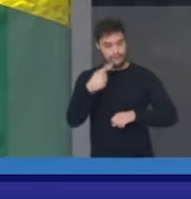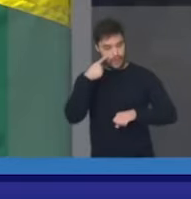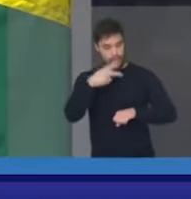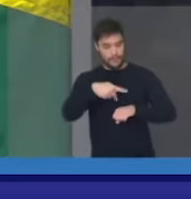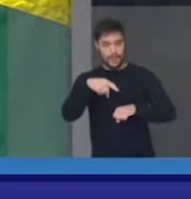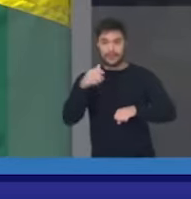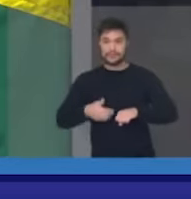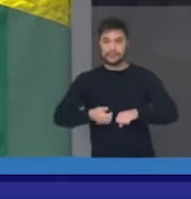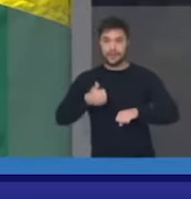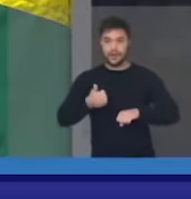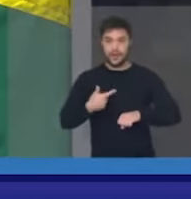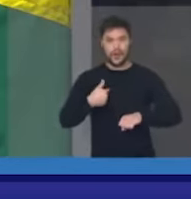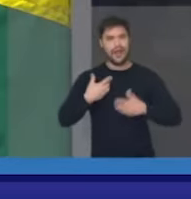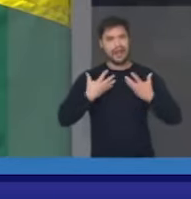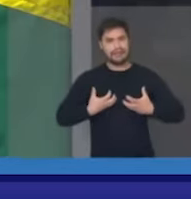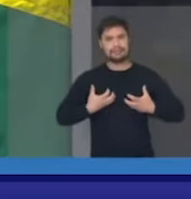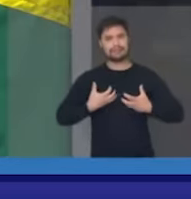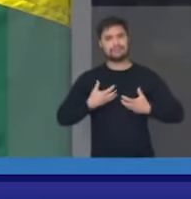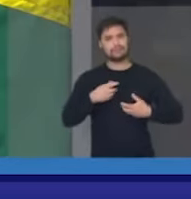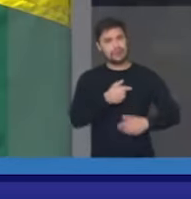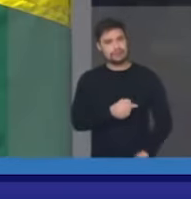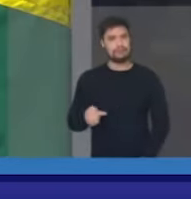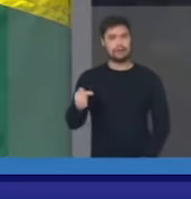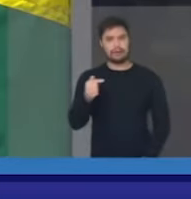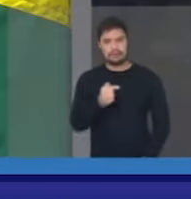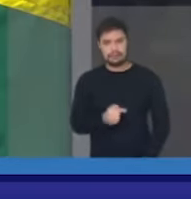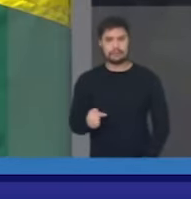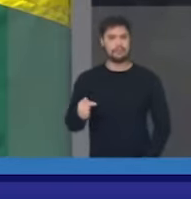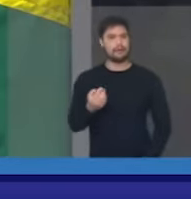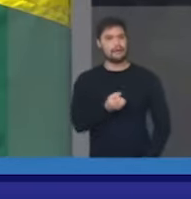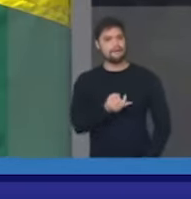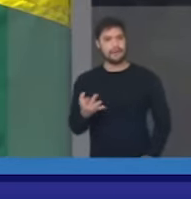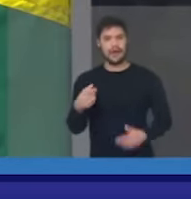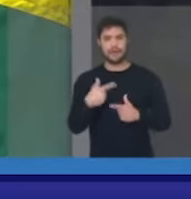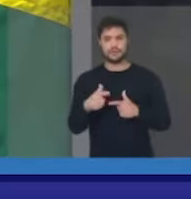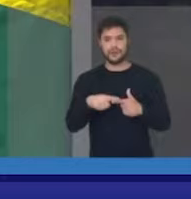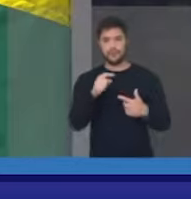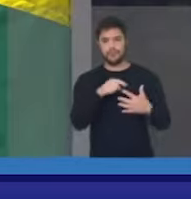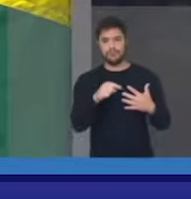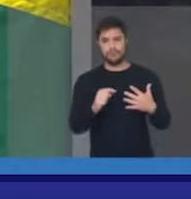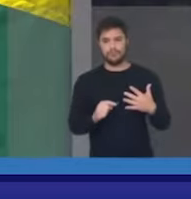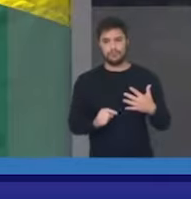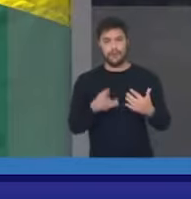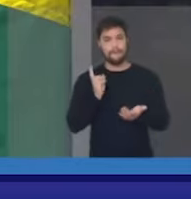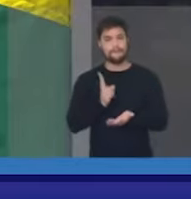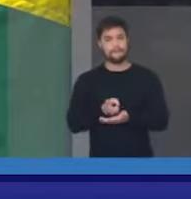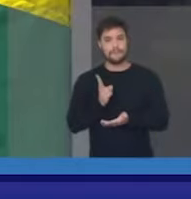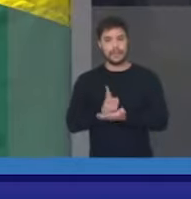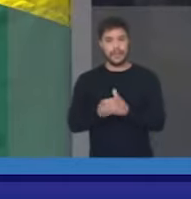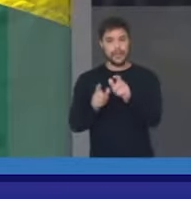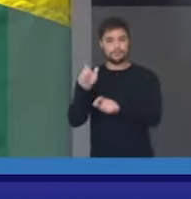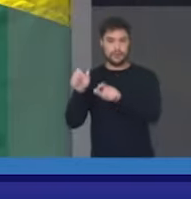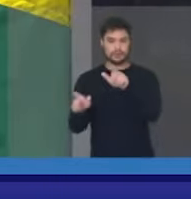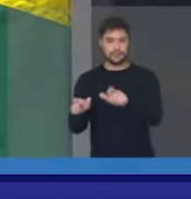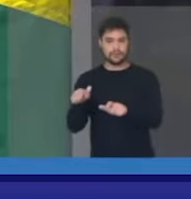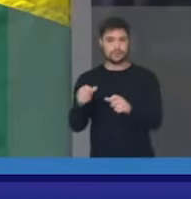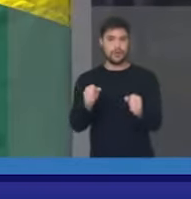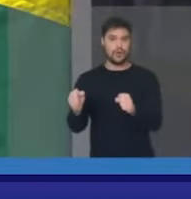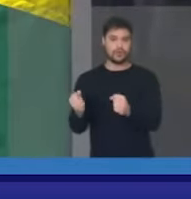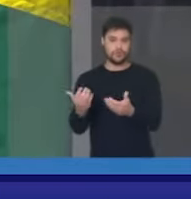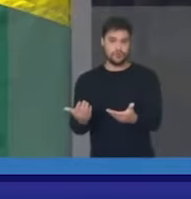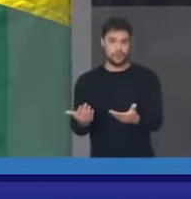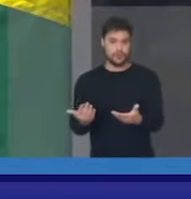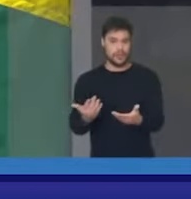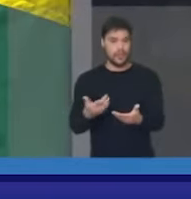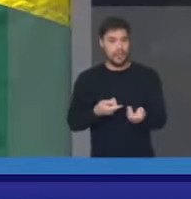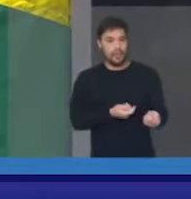cansativo toda semana vir aqui e ter assim erem problemas e quando você vê são as mesmas pessoas que estão no poder fazendo o povo